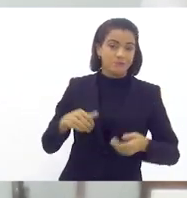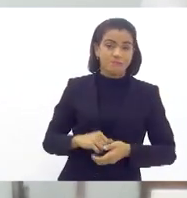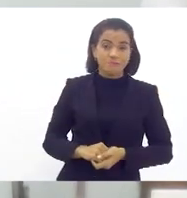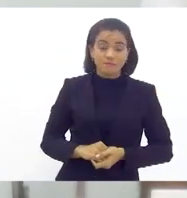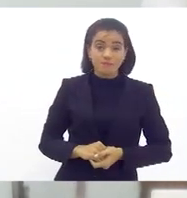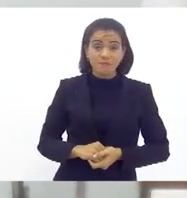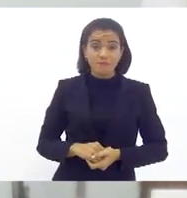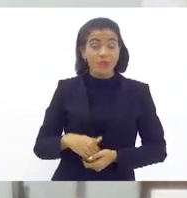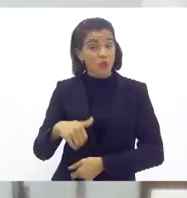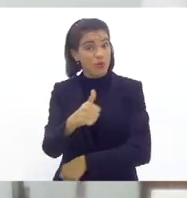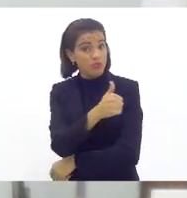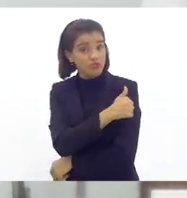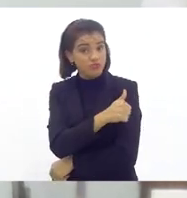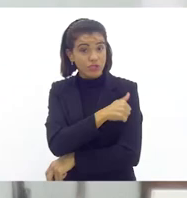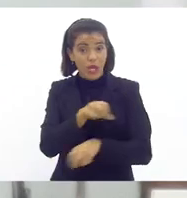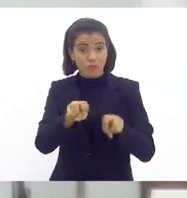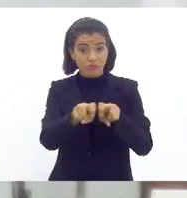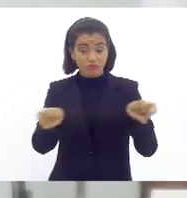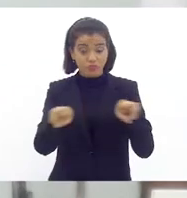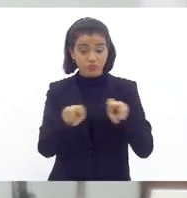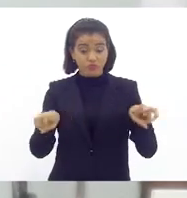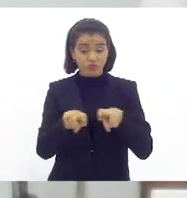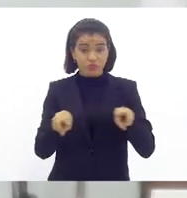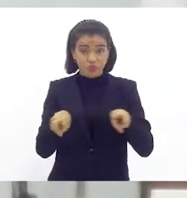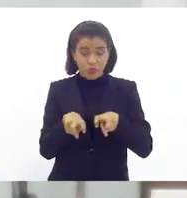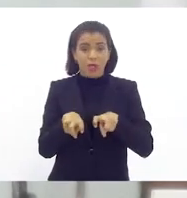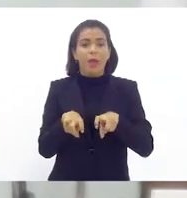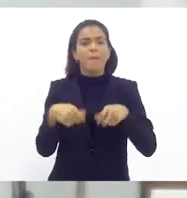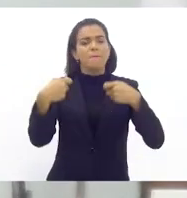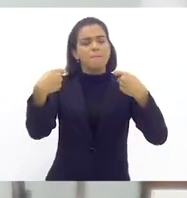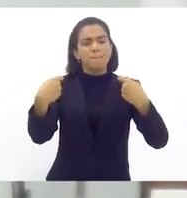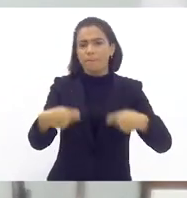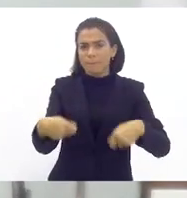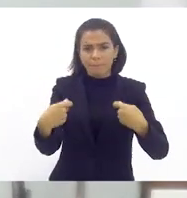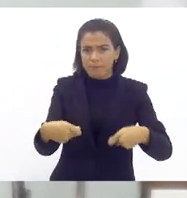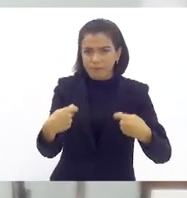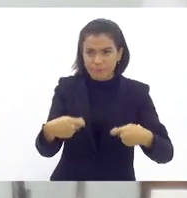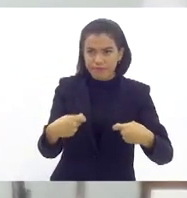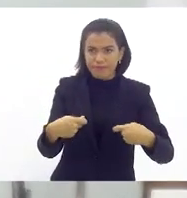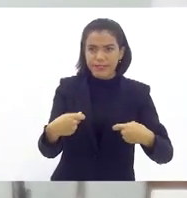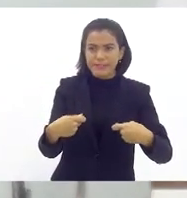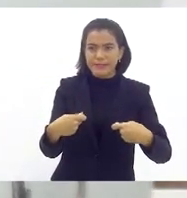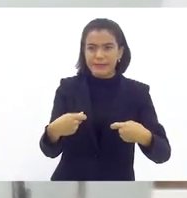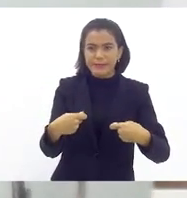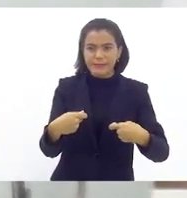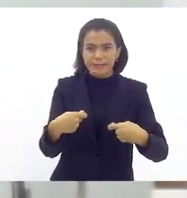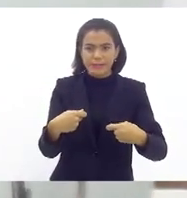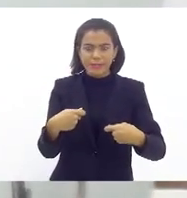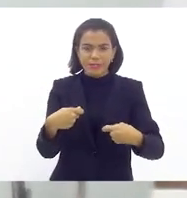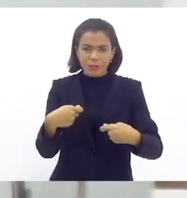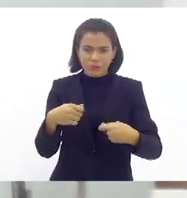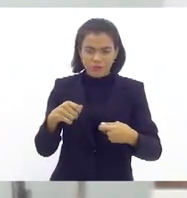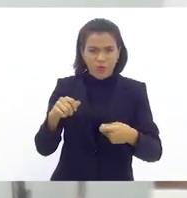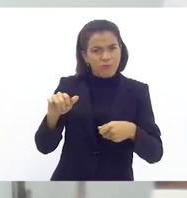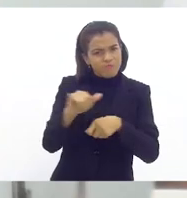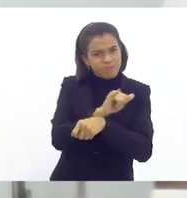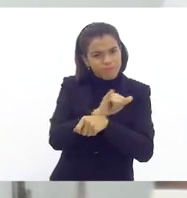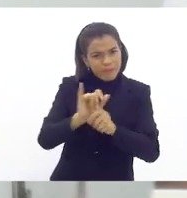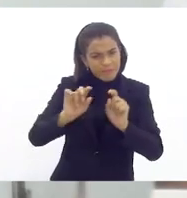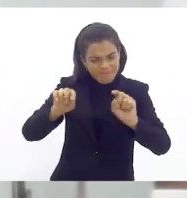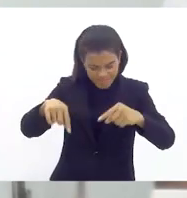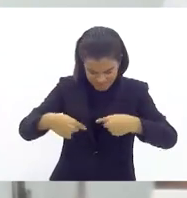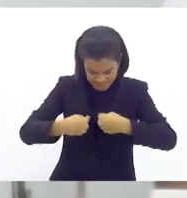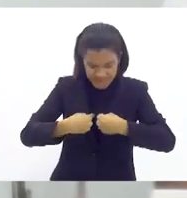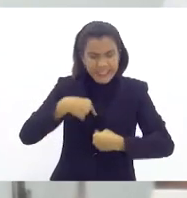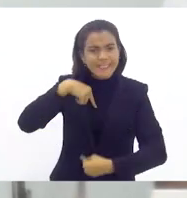Os alunos, eles precisam ter a sua, o seu modo interior, eu acho que aquilo que